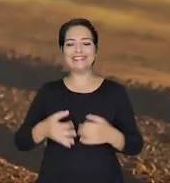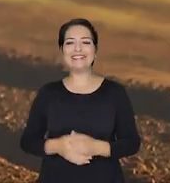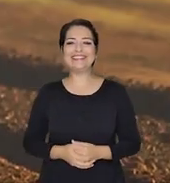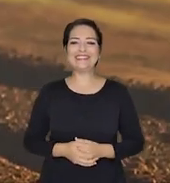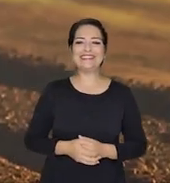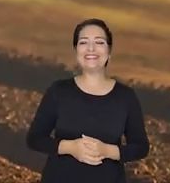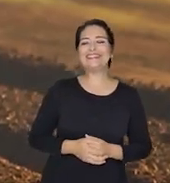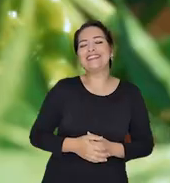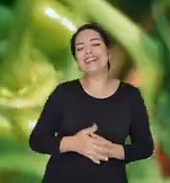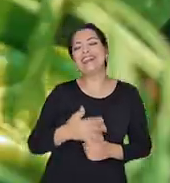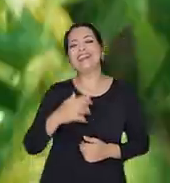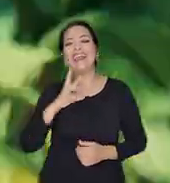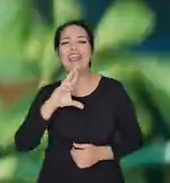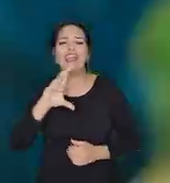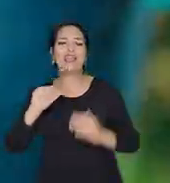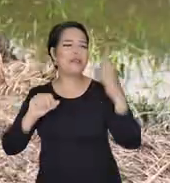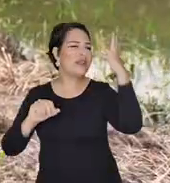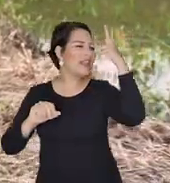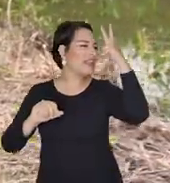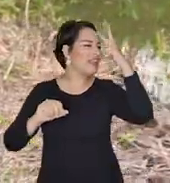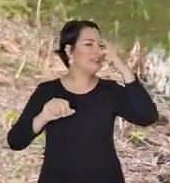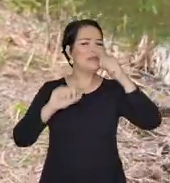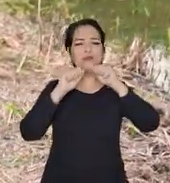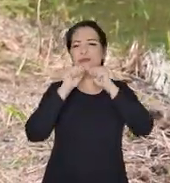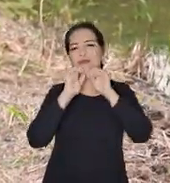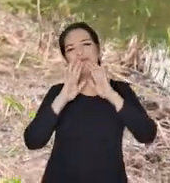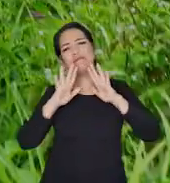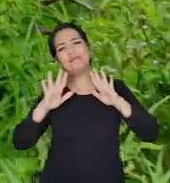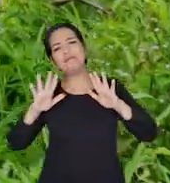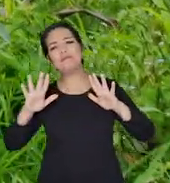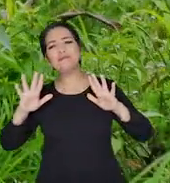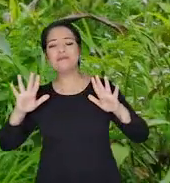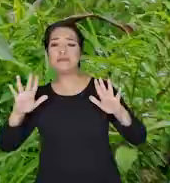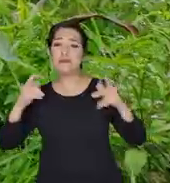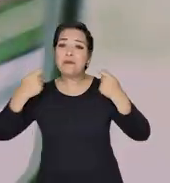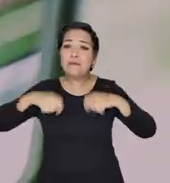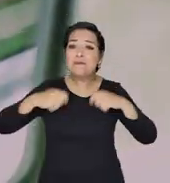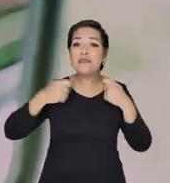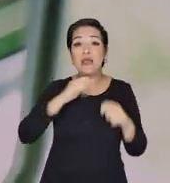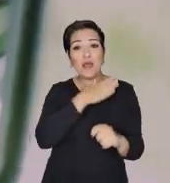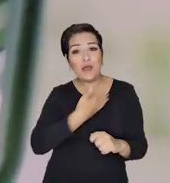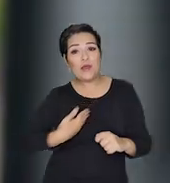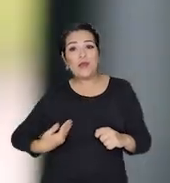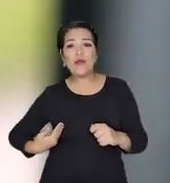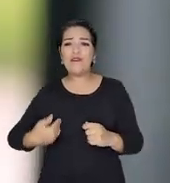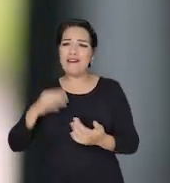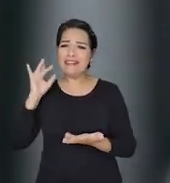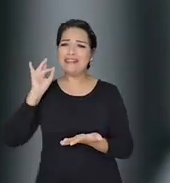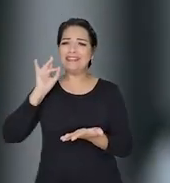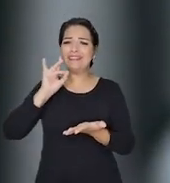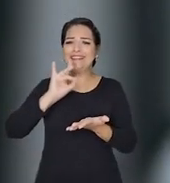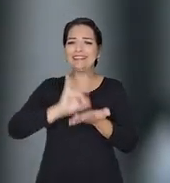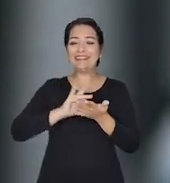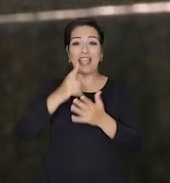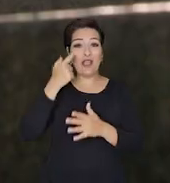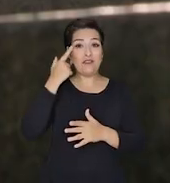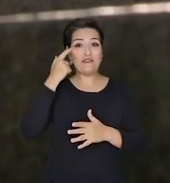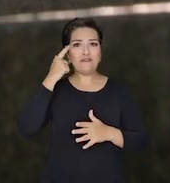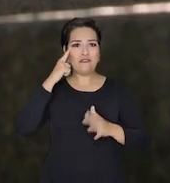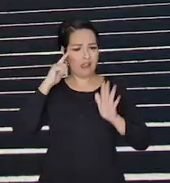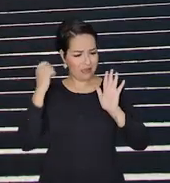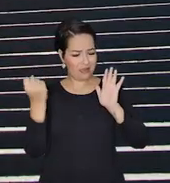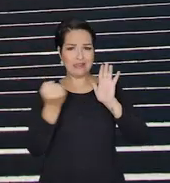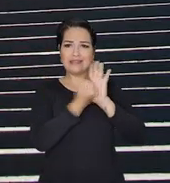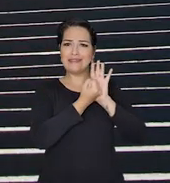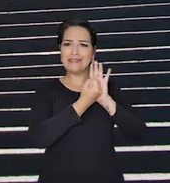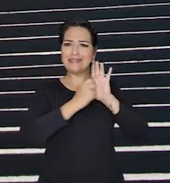Rio lindo e abençoado só tá precisando ser bem governado. O Freixo é a